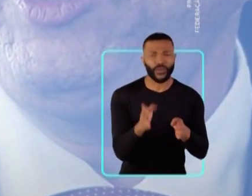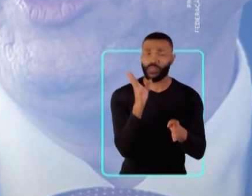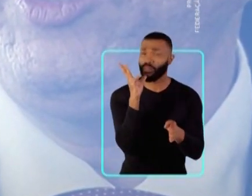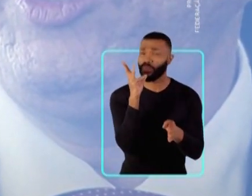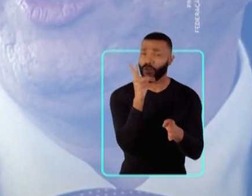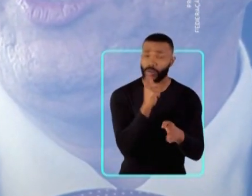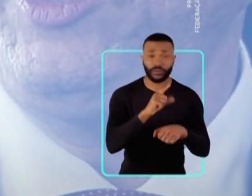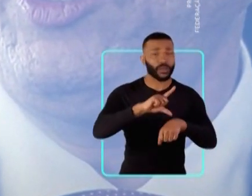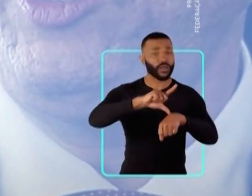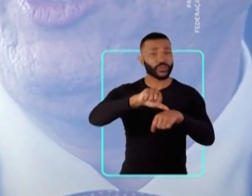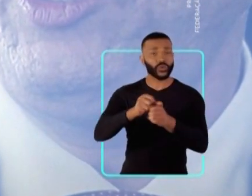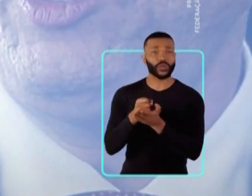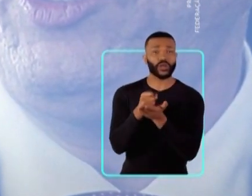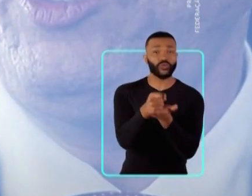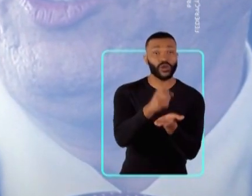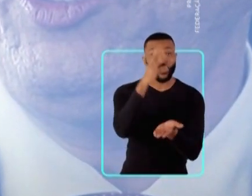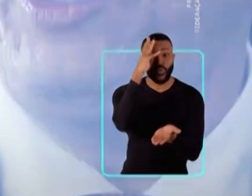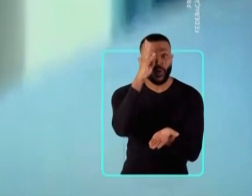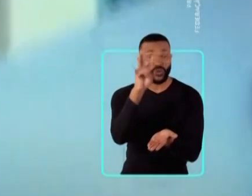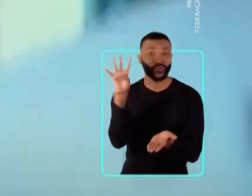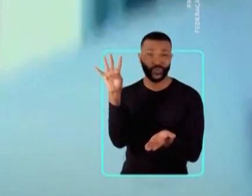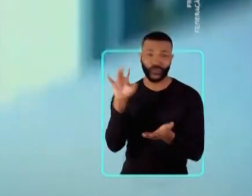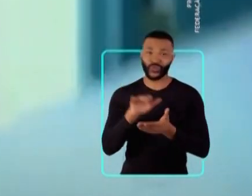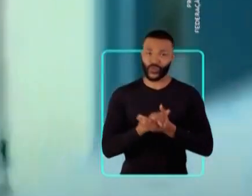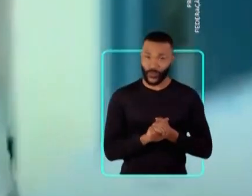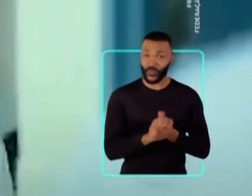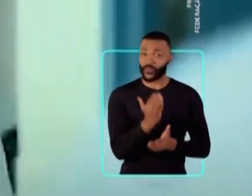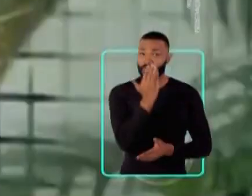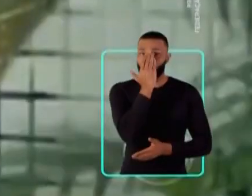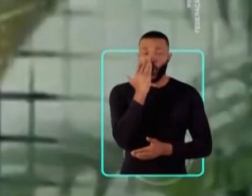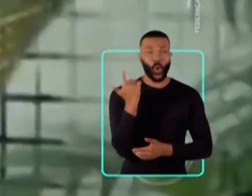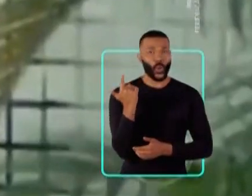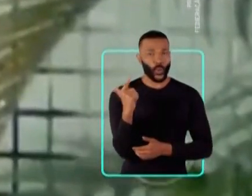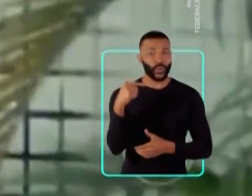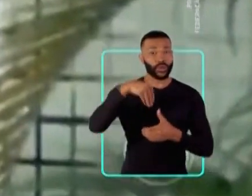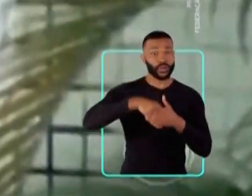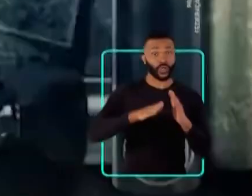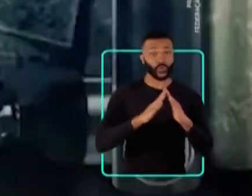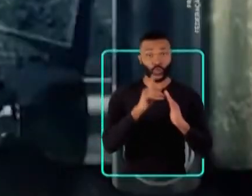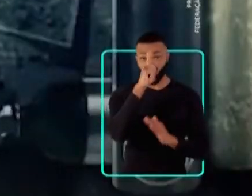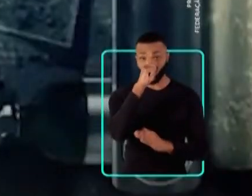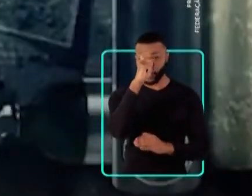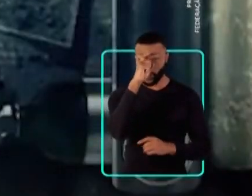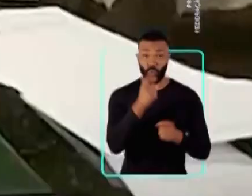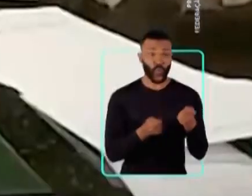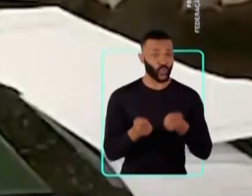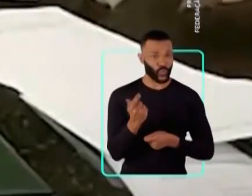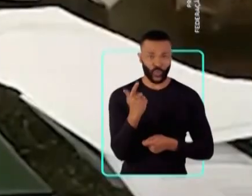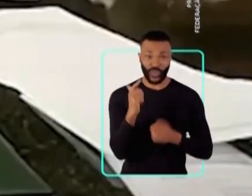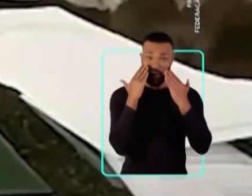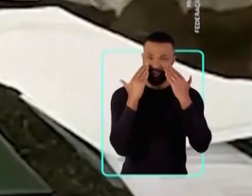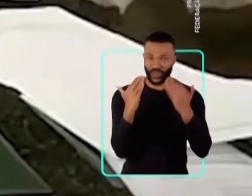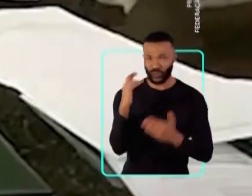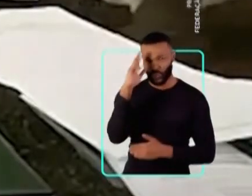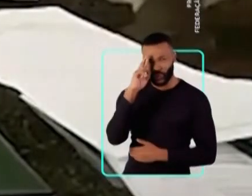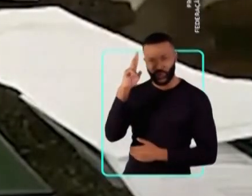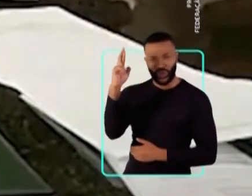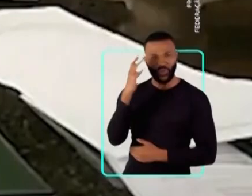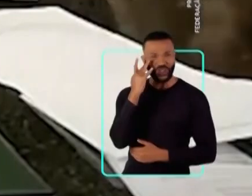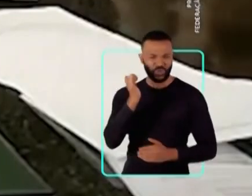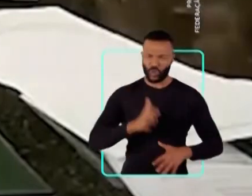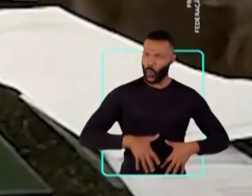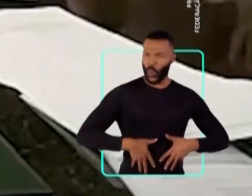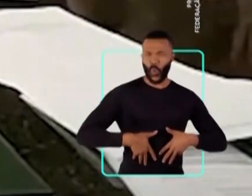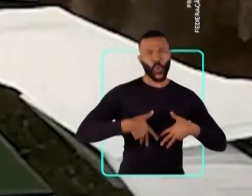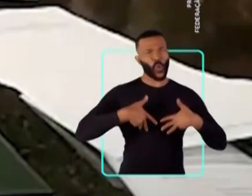mais demorado atrasou a entrega em 4 dias. A falta de oxigênio nos hospitais saiu do controle. Na frente do chefe, Tarcísio